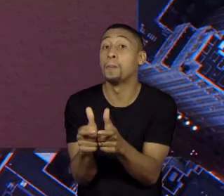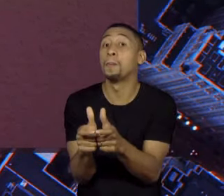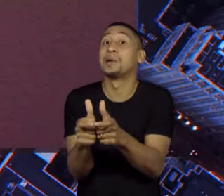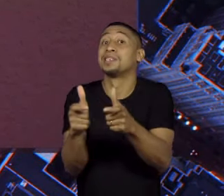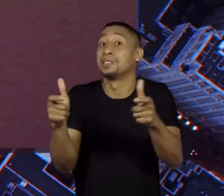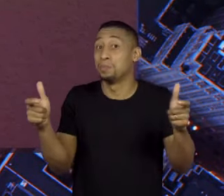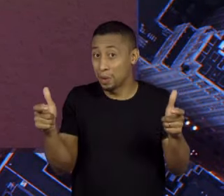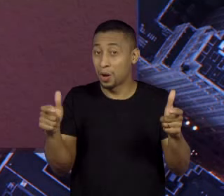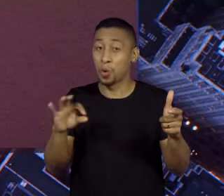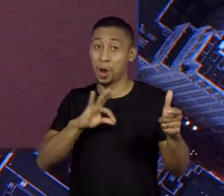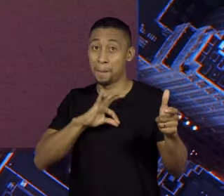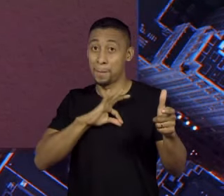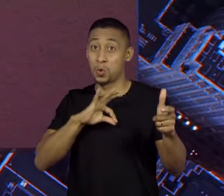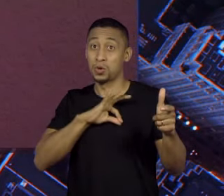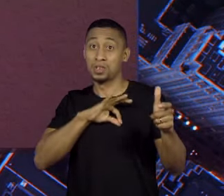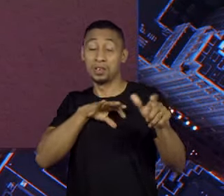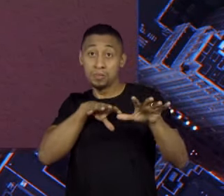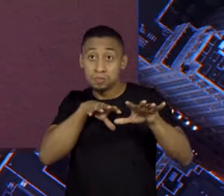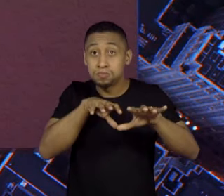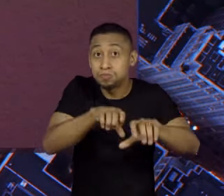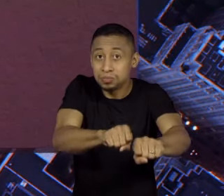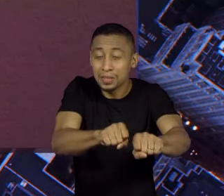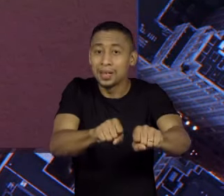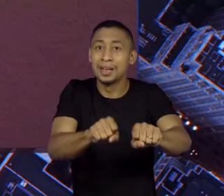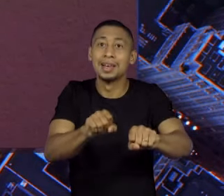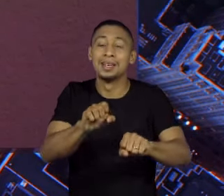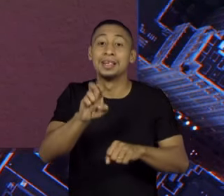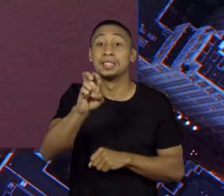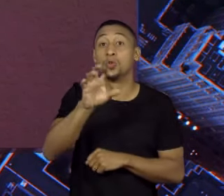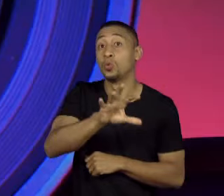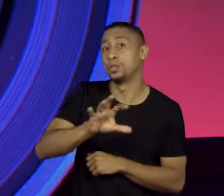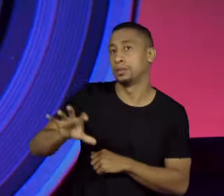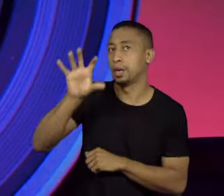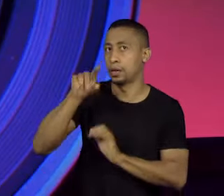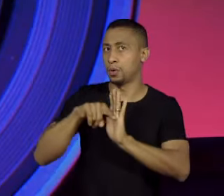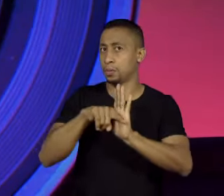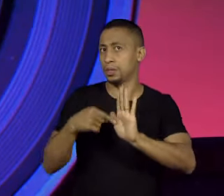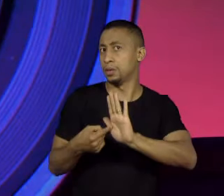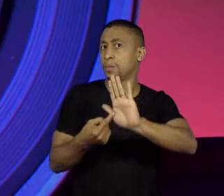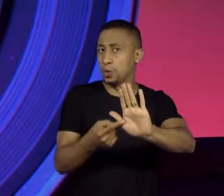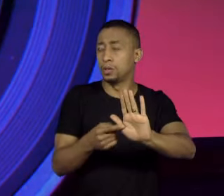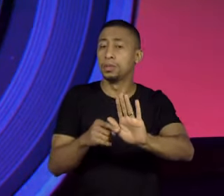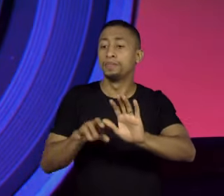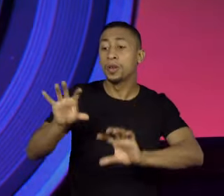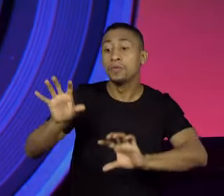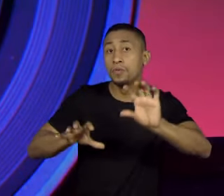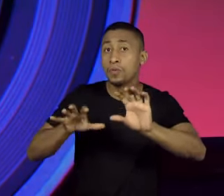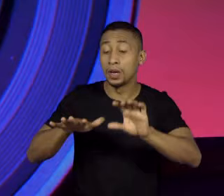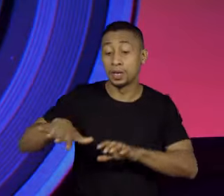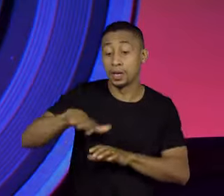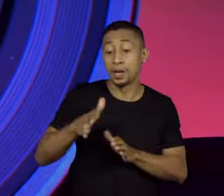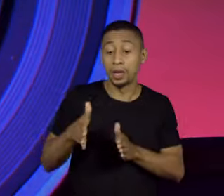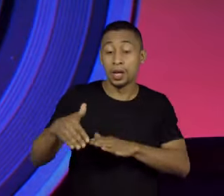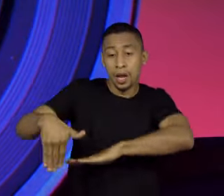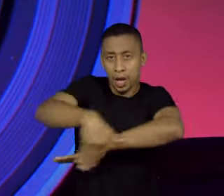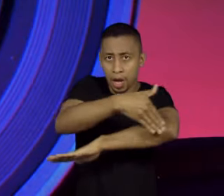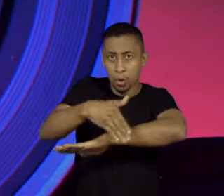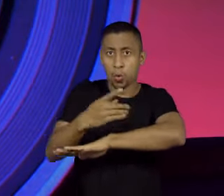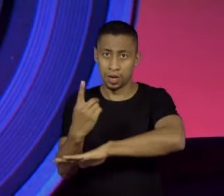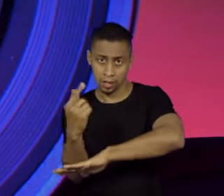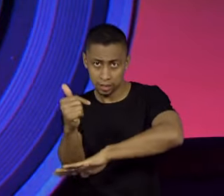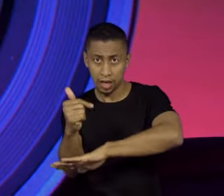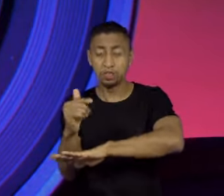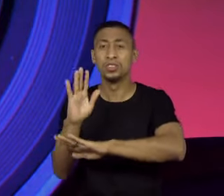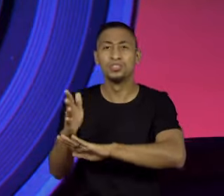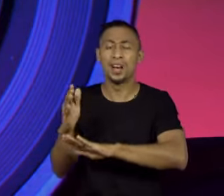letalidade policial em 5 estados monitorados pela pesquisa. No baile funk da 17, que acontece há pelo menos